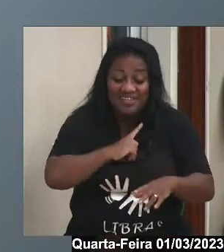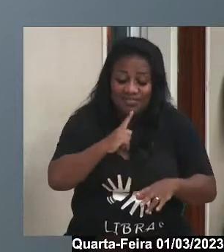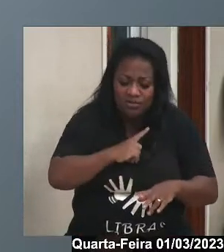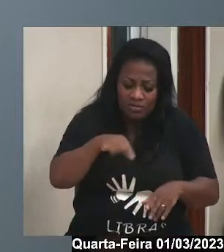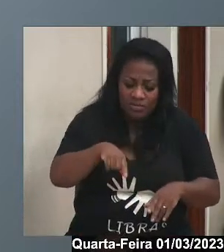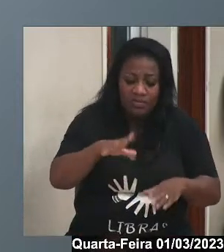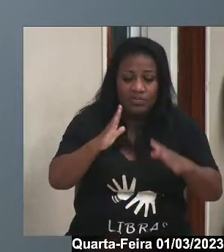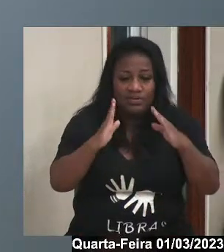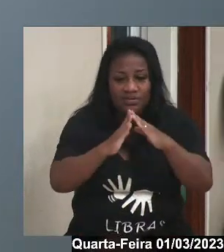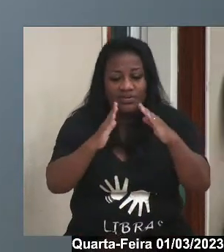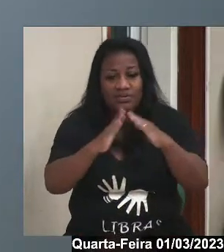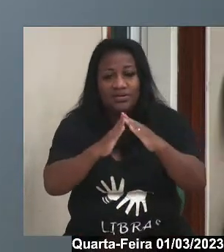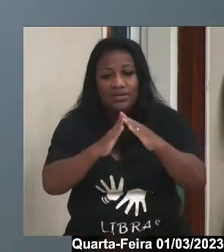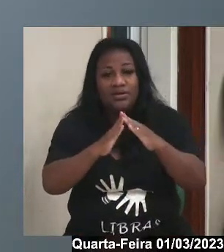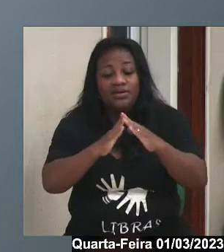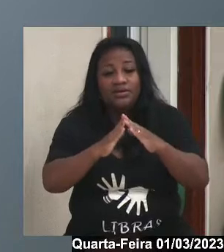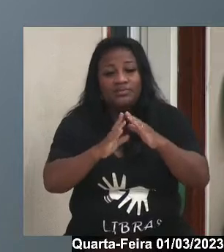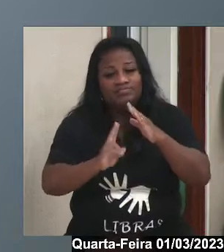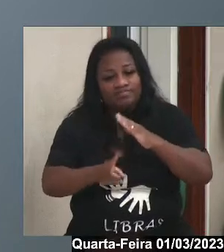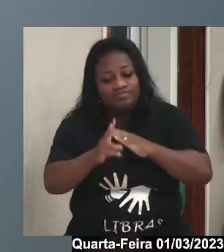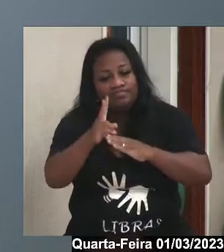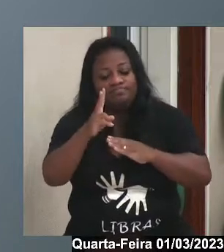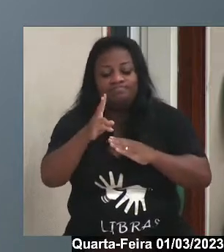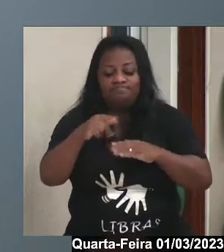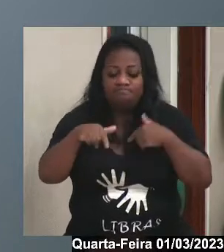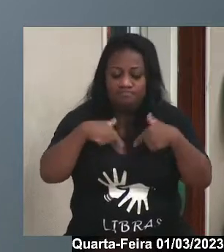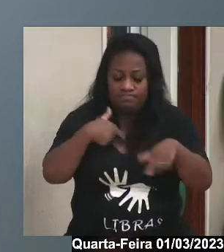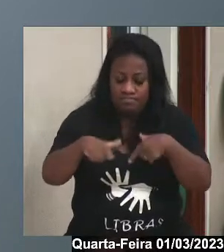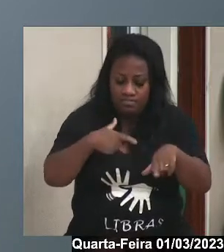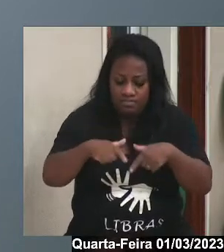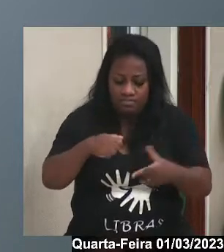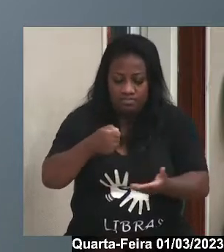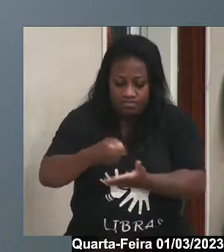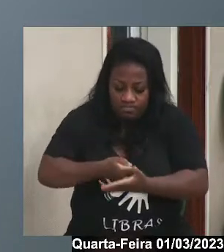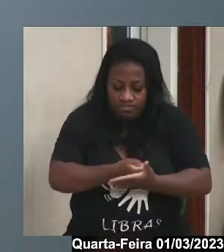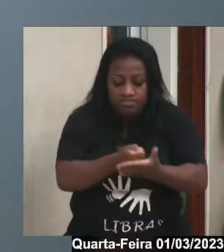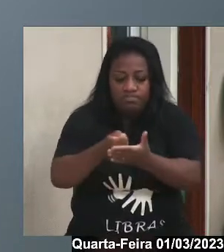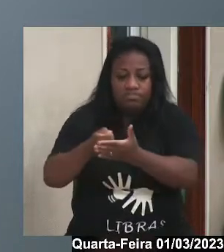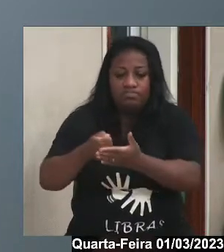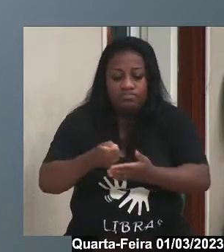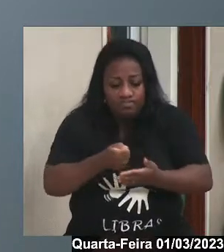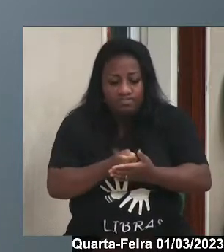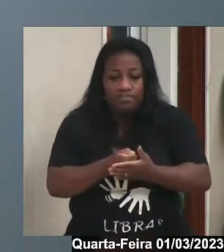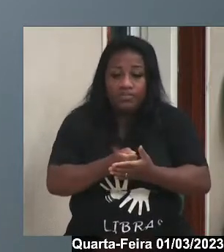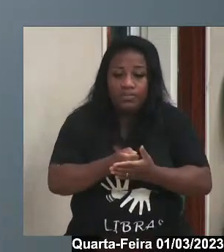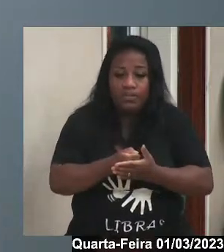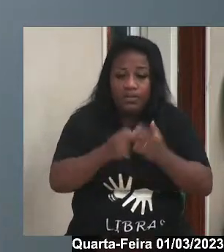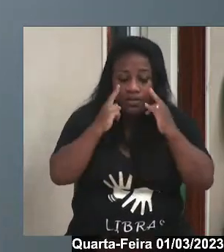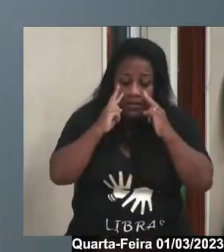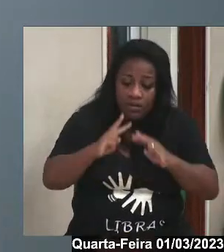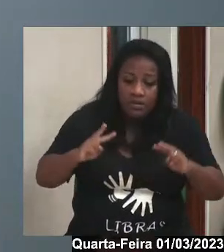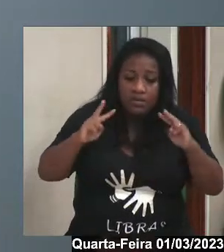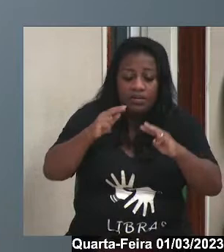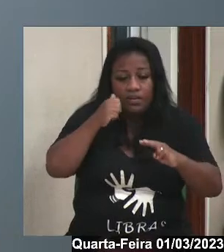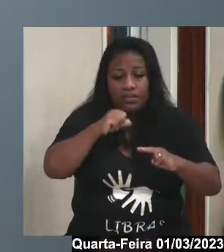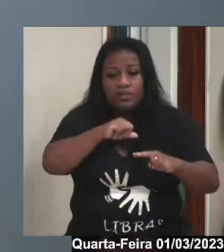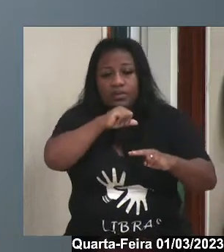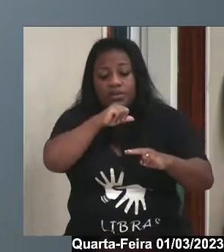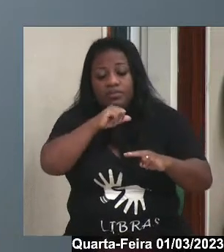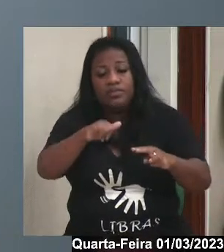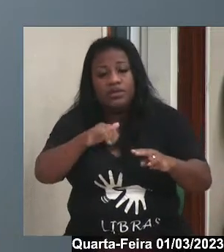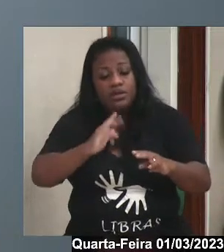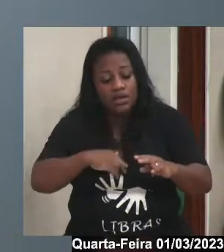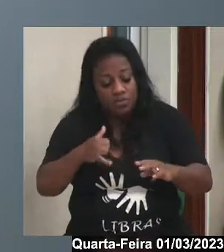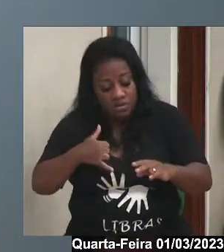para dar errado, mas entre erros e acertos eu escolhi ser trabalhador e poder dar orgulho para minha mãe, trabalhando desde